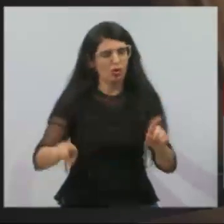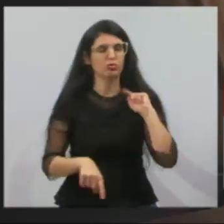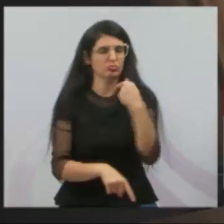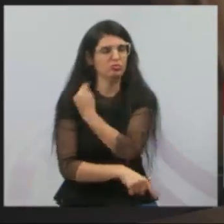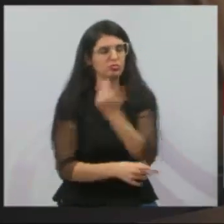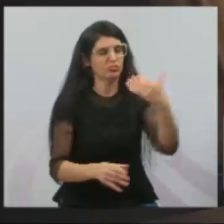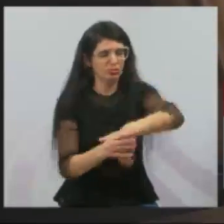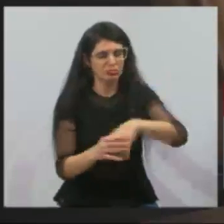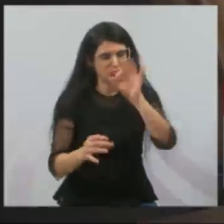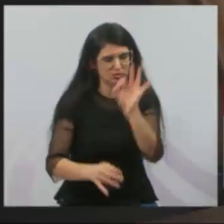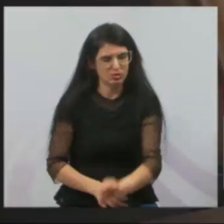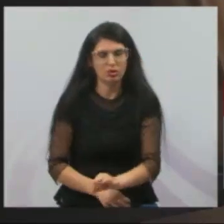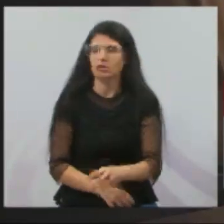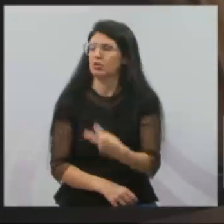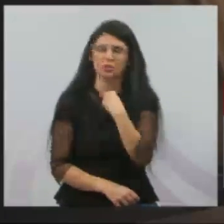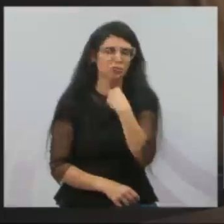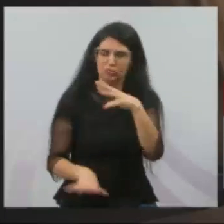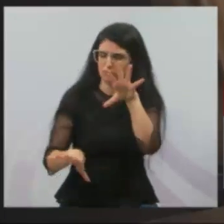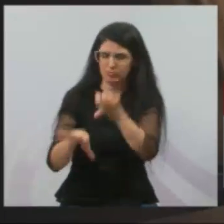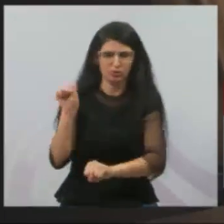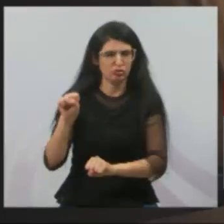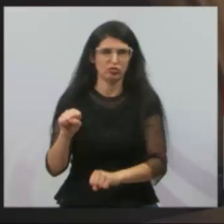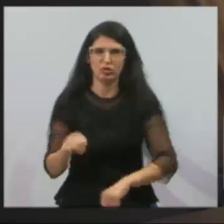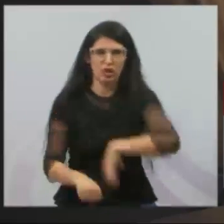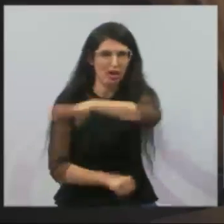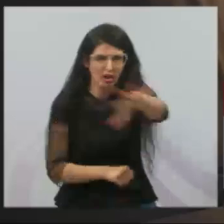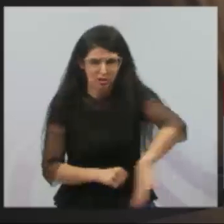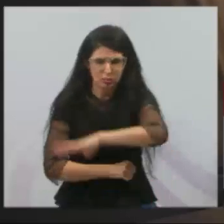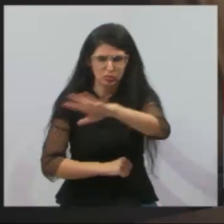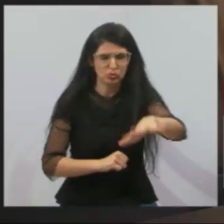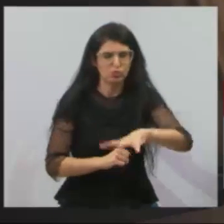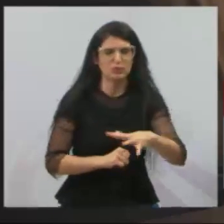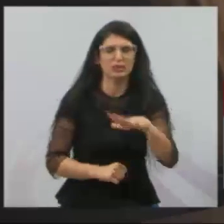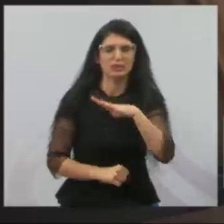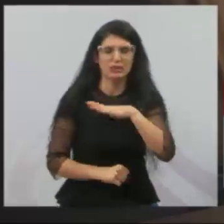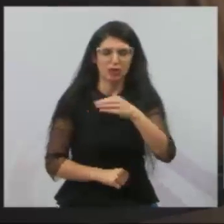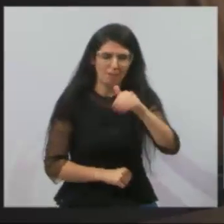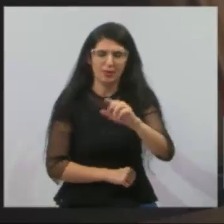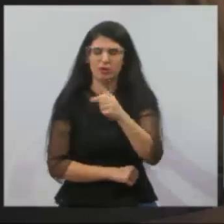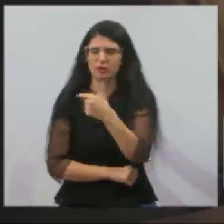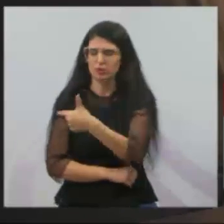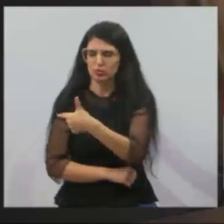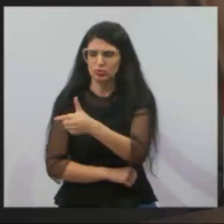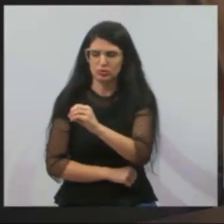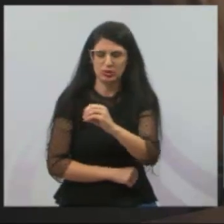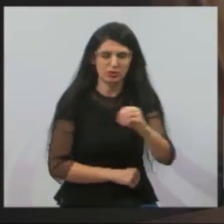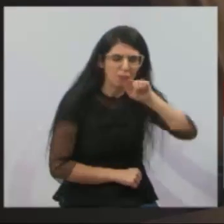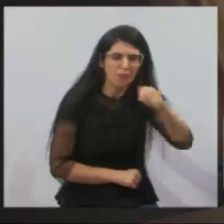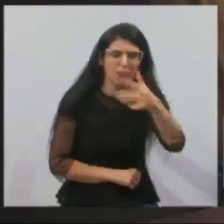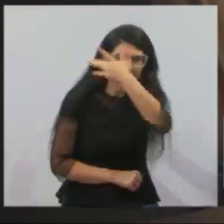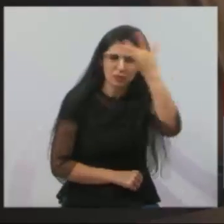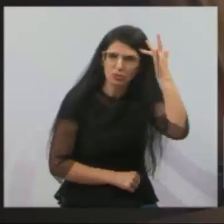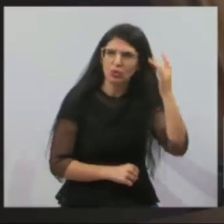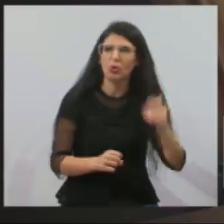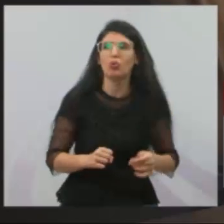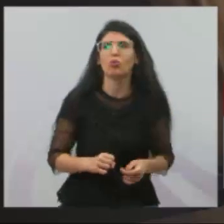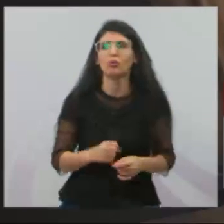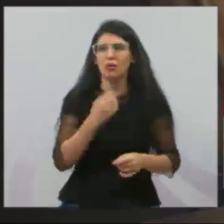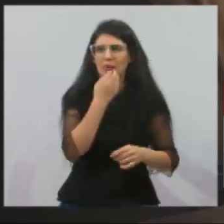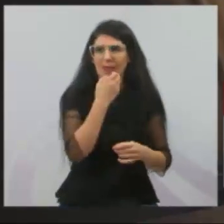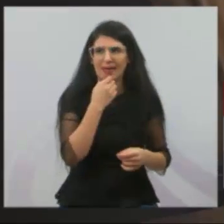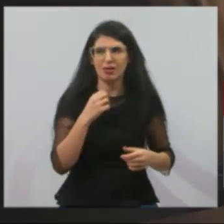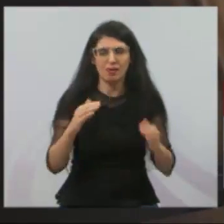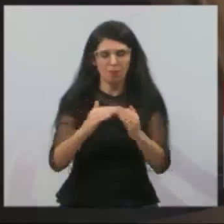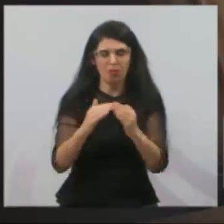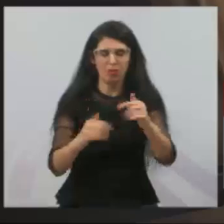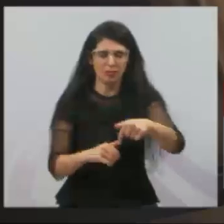certo. Nós não podemos prejudicar a cidade, os mais de 200 mil habitantes da cidade que não são servidores, a